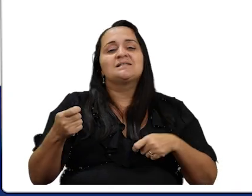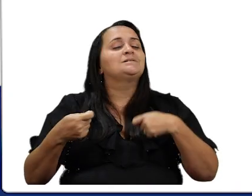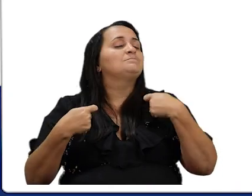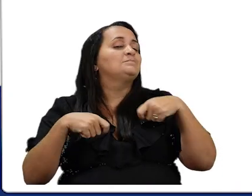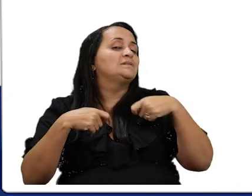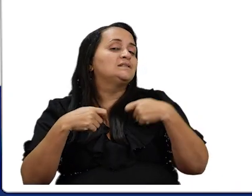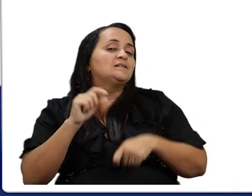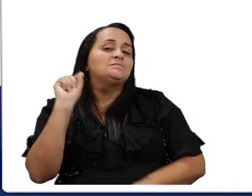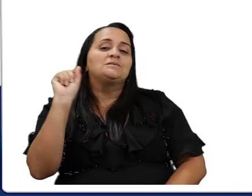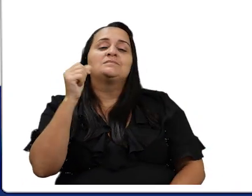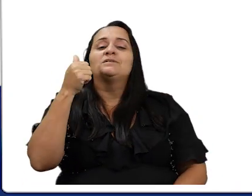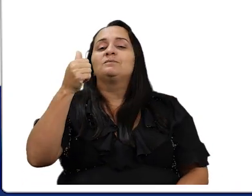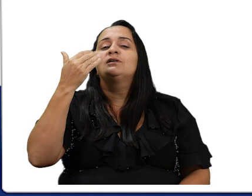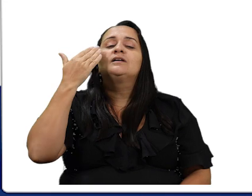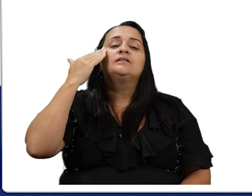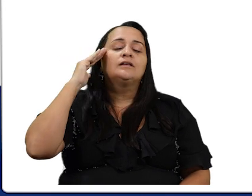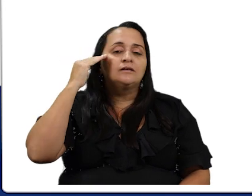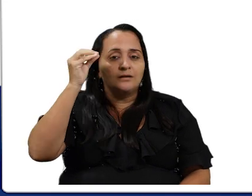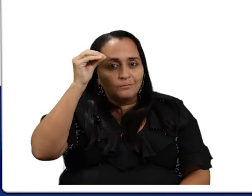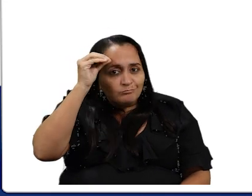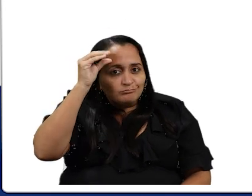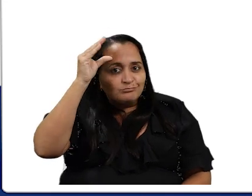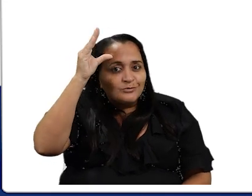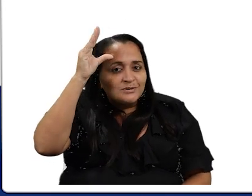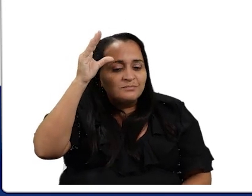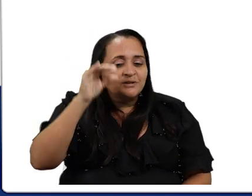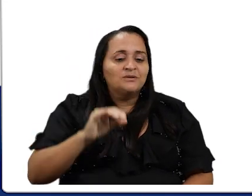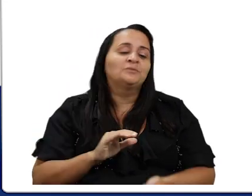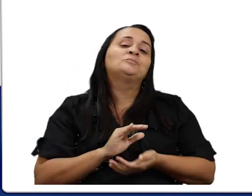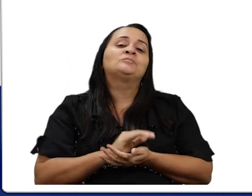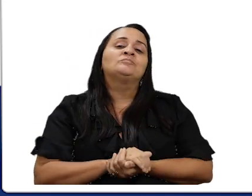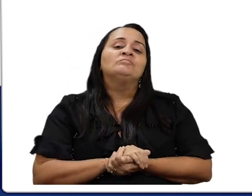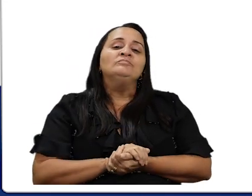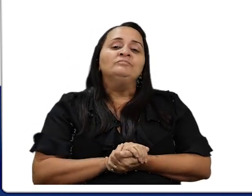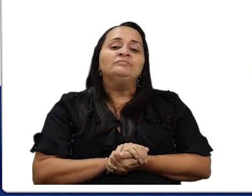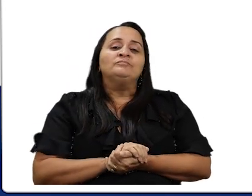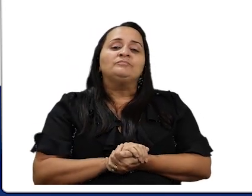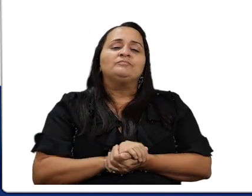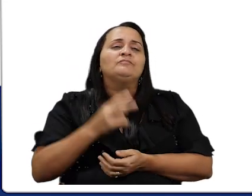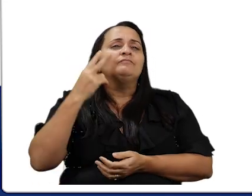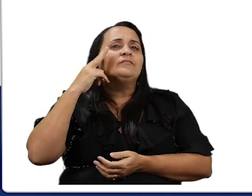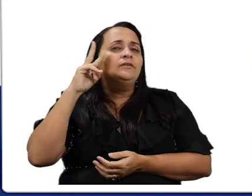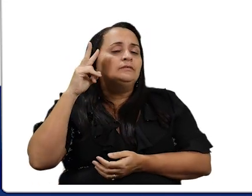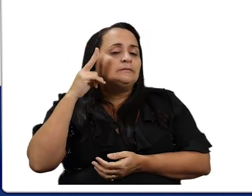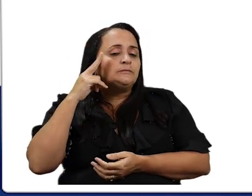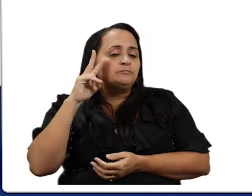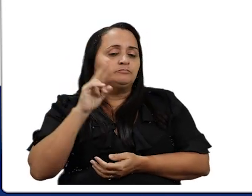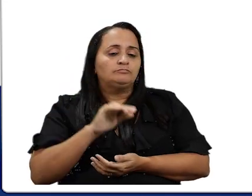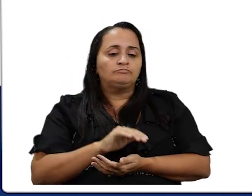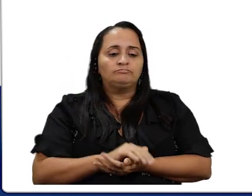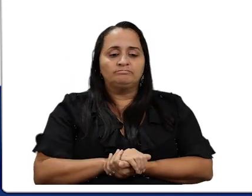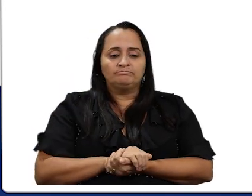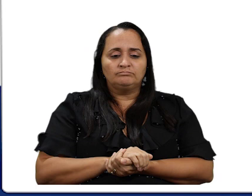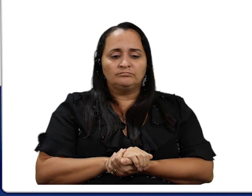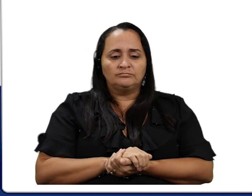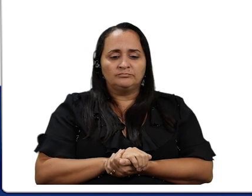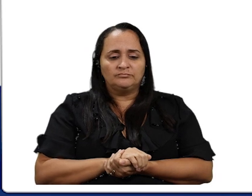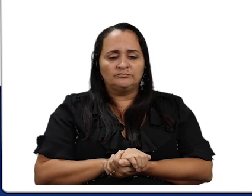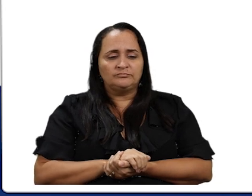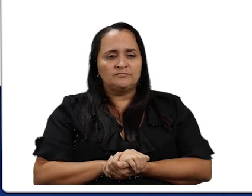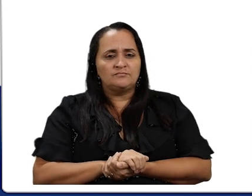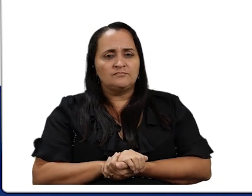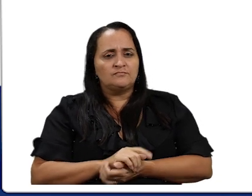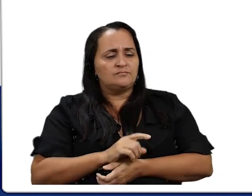tá? Olha aí. Um trechinho da nossa história. Dispensado